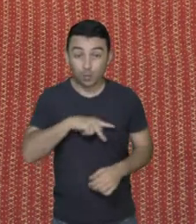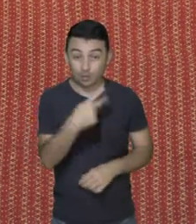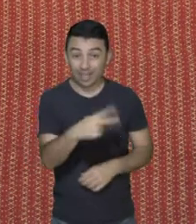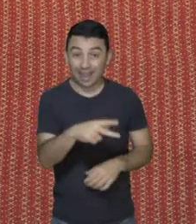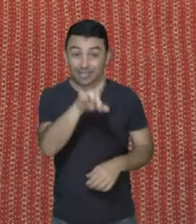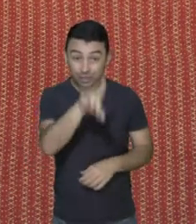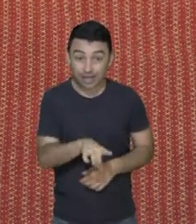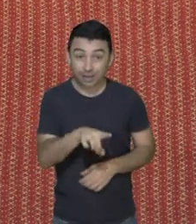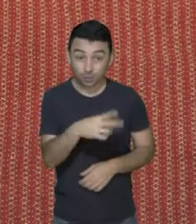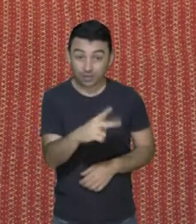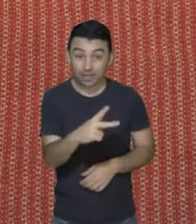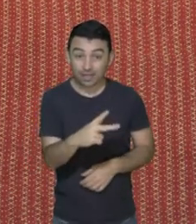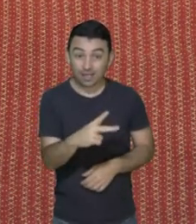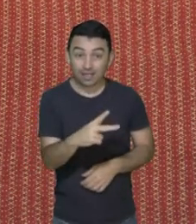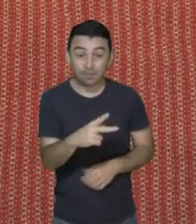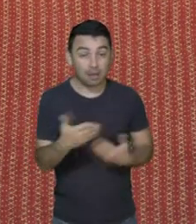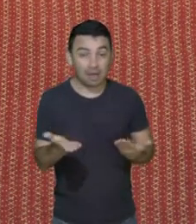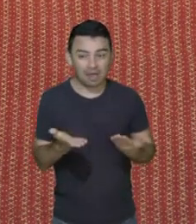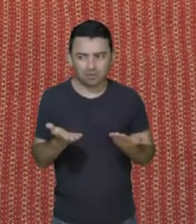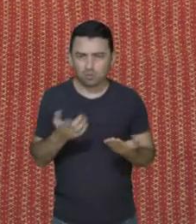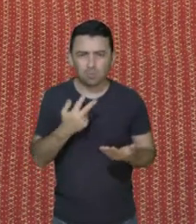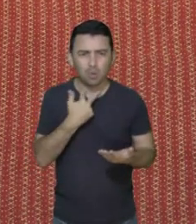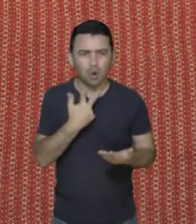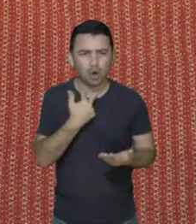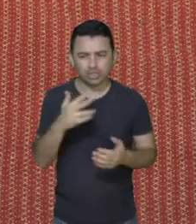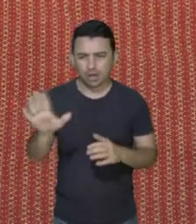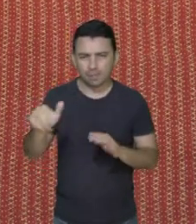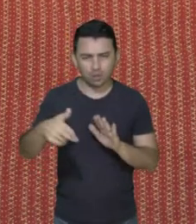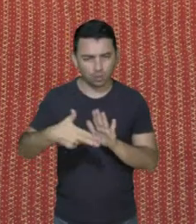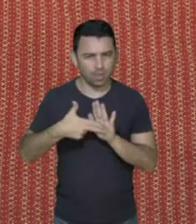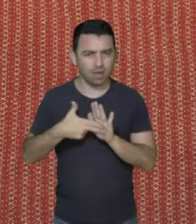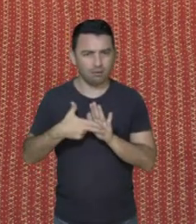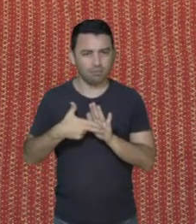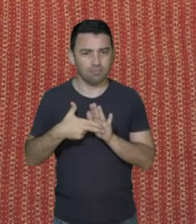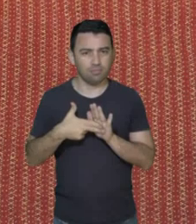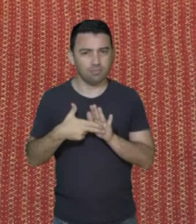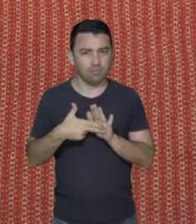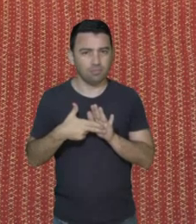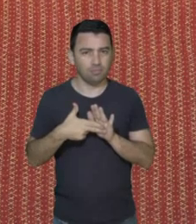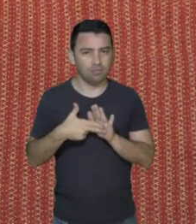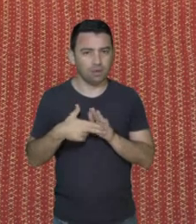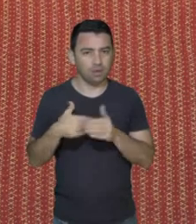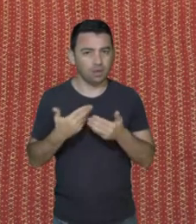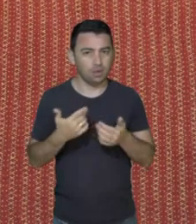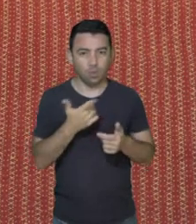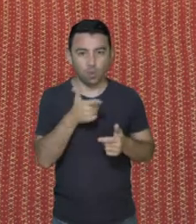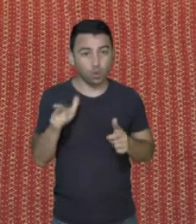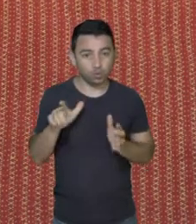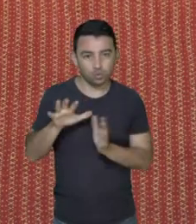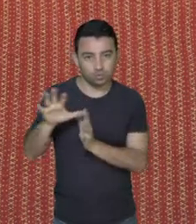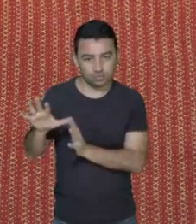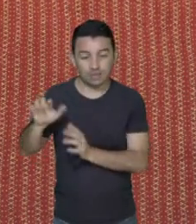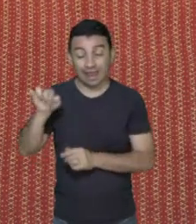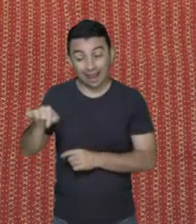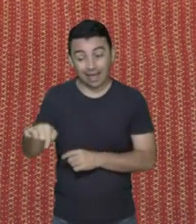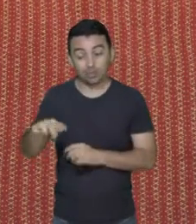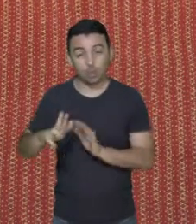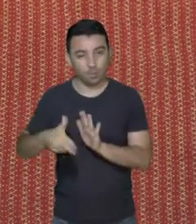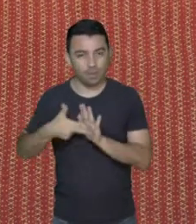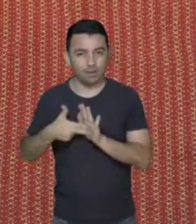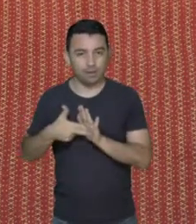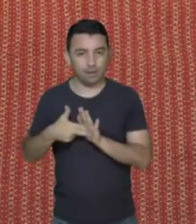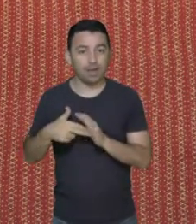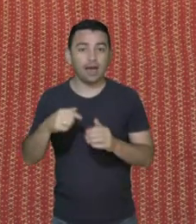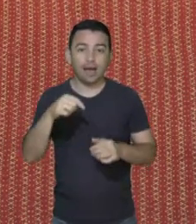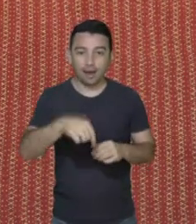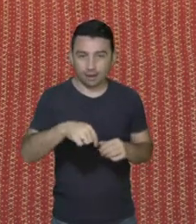de fazer, mas não tem o direito de nomeá-los. É outra instância que nomeia. Então, nós estamos aqui,